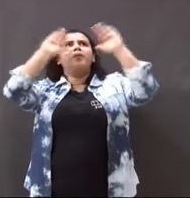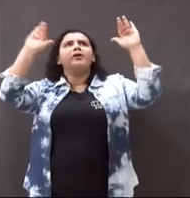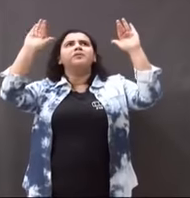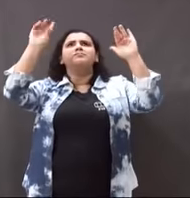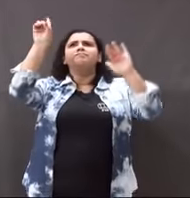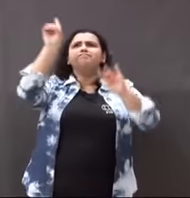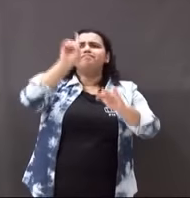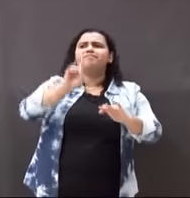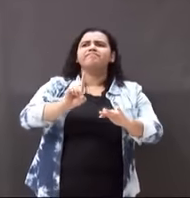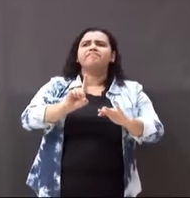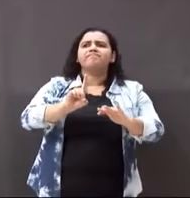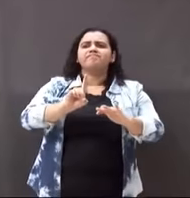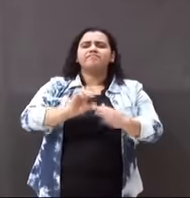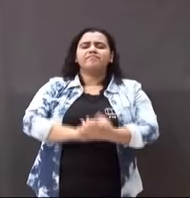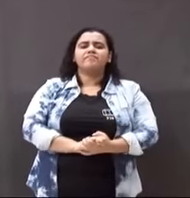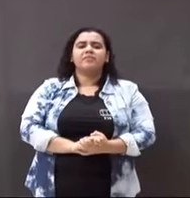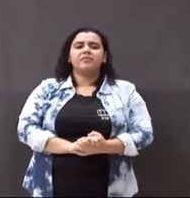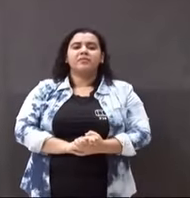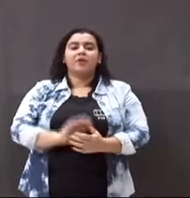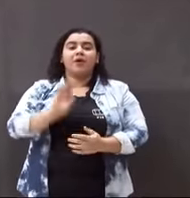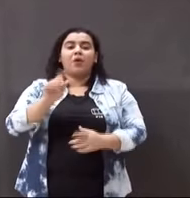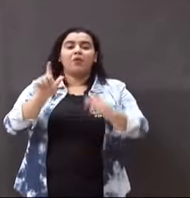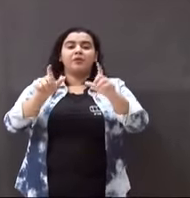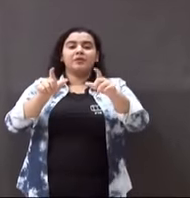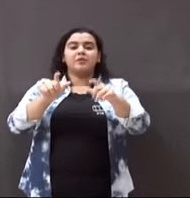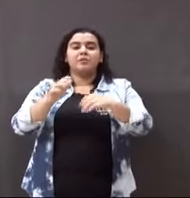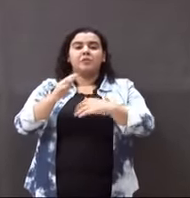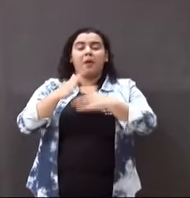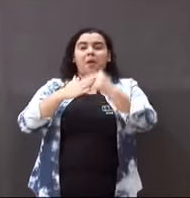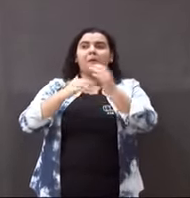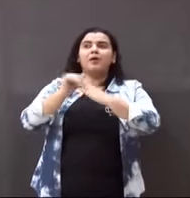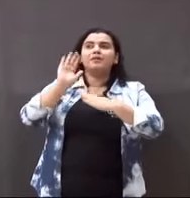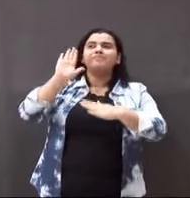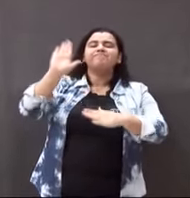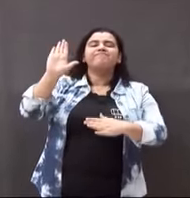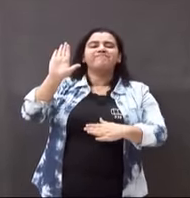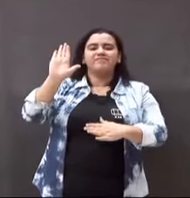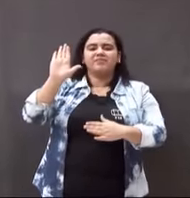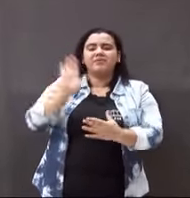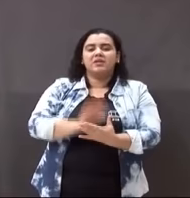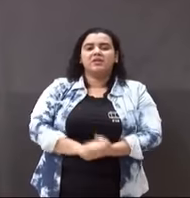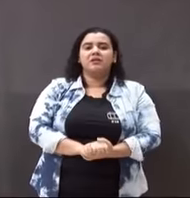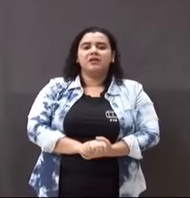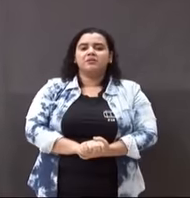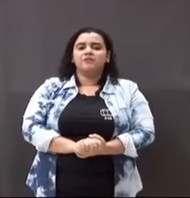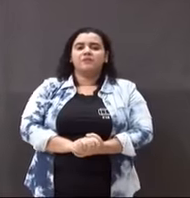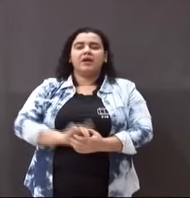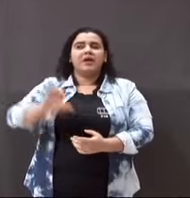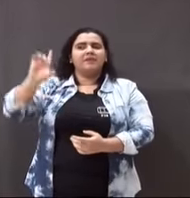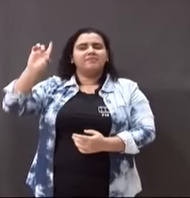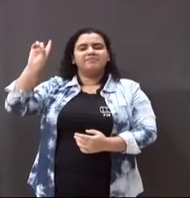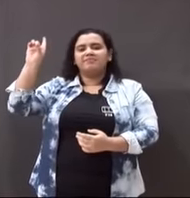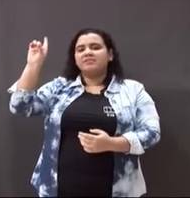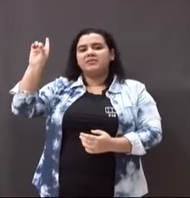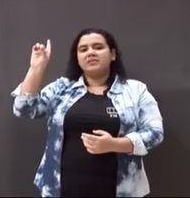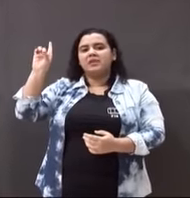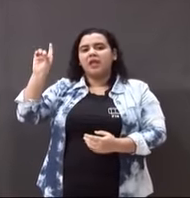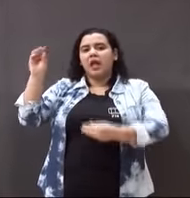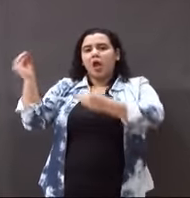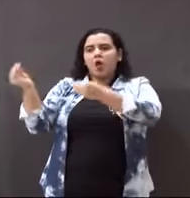mão levantada e um coração aberto, Deus não está te dando o que você quer, mas o que você